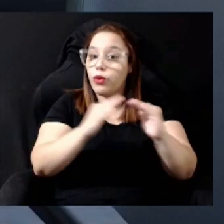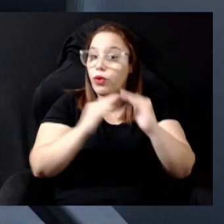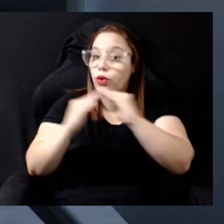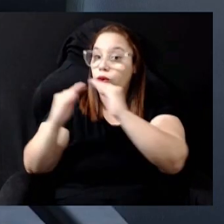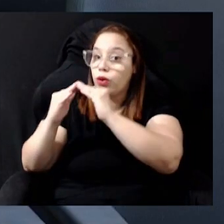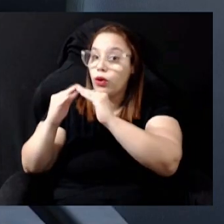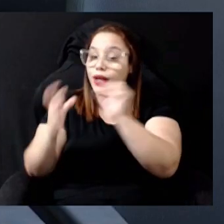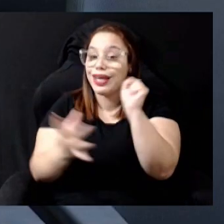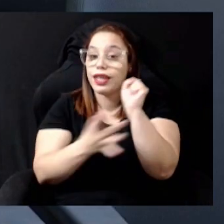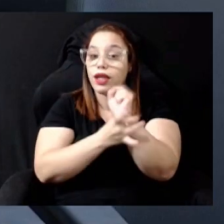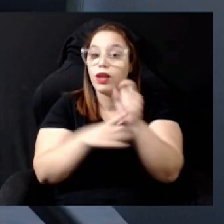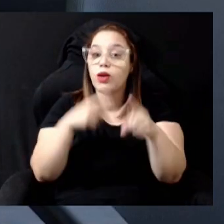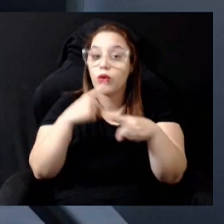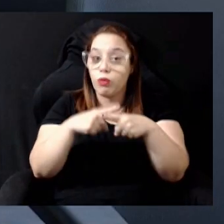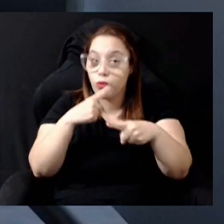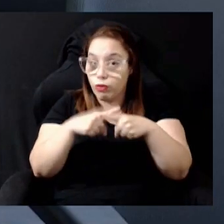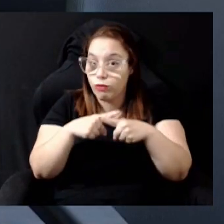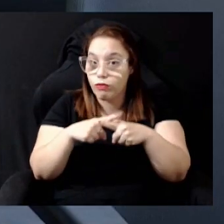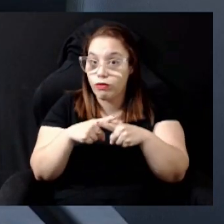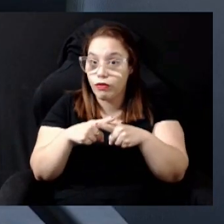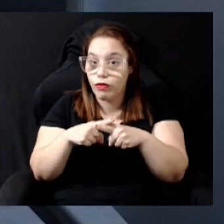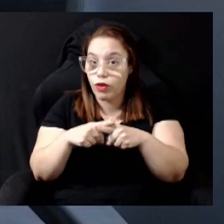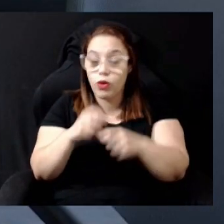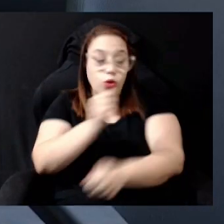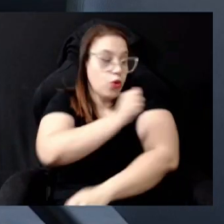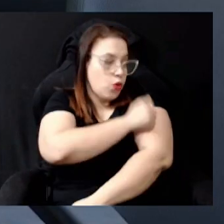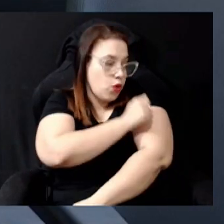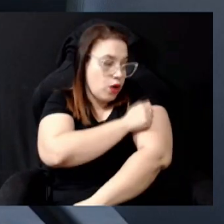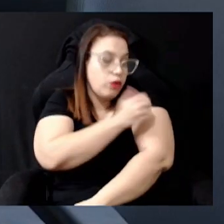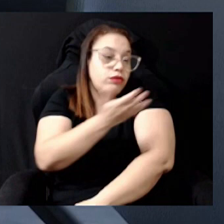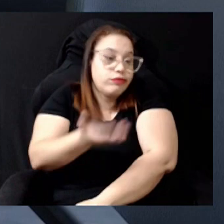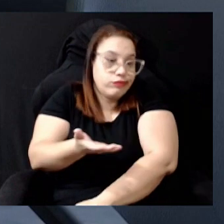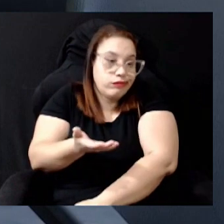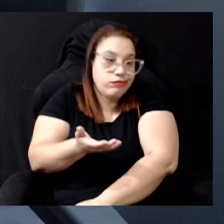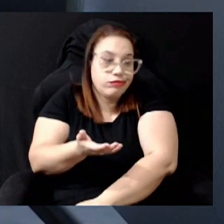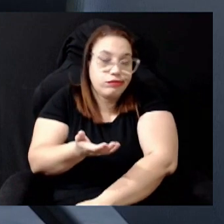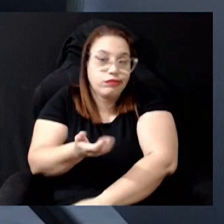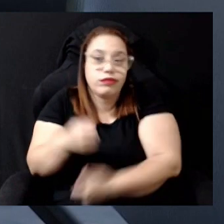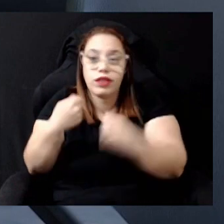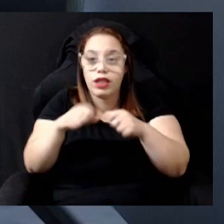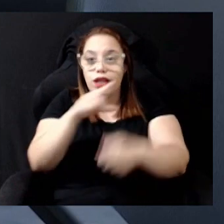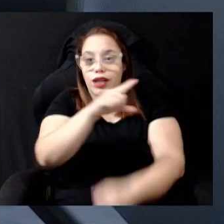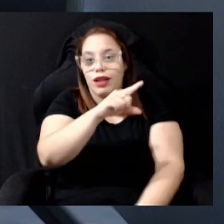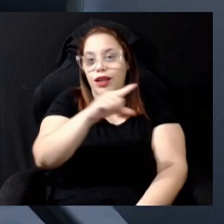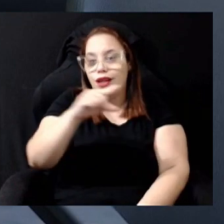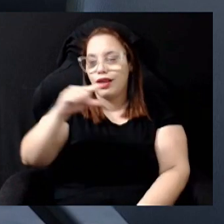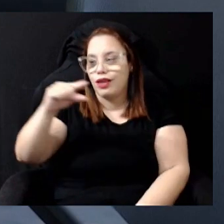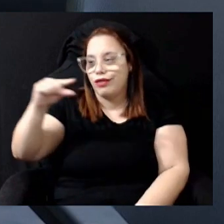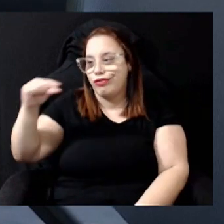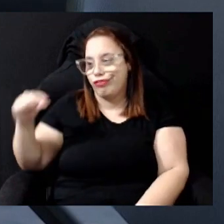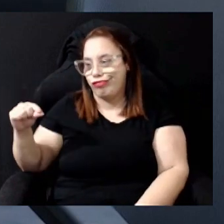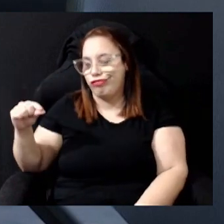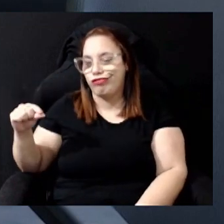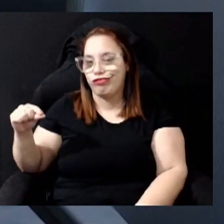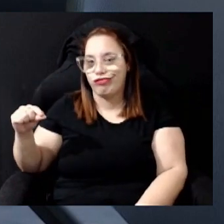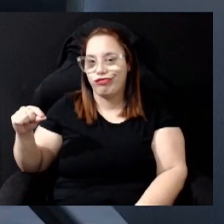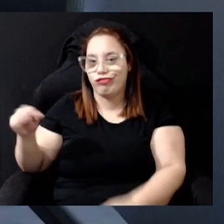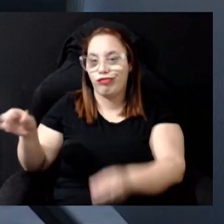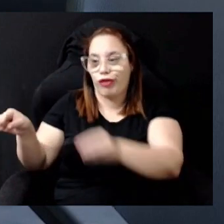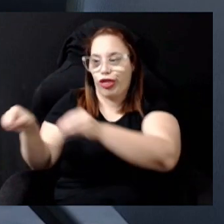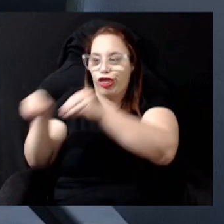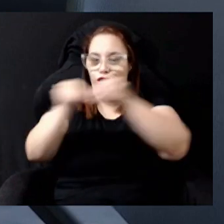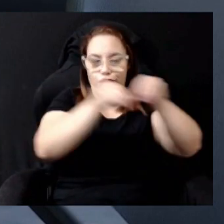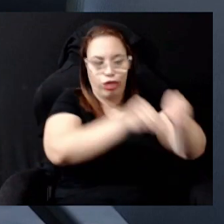aí o aluno, né, o estudante, ele não precisa se deslocar tanto, né, então tá ali a